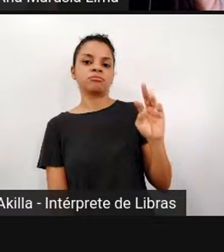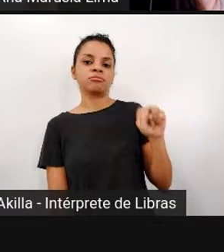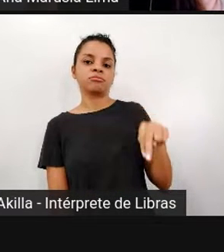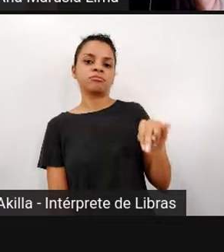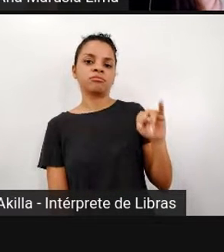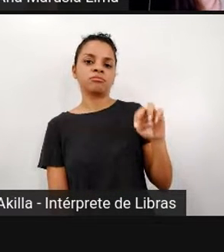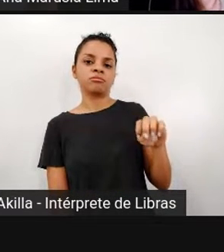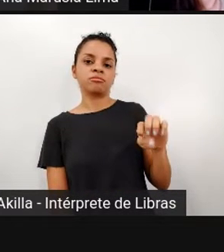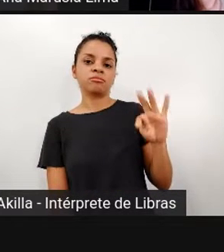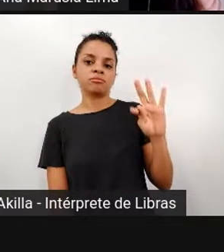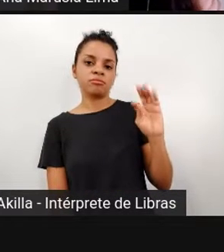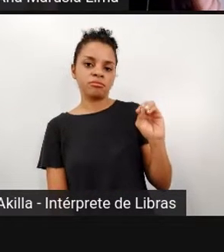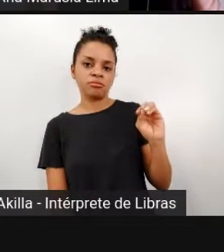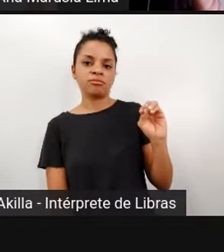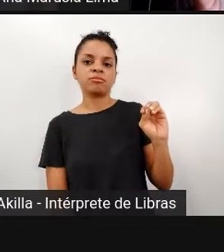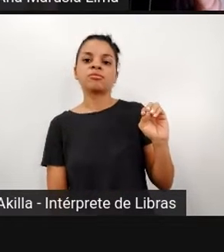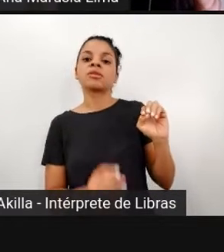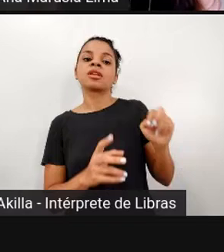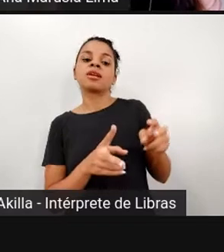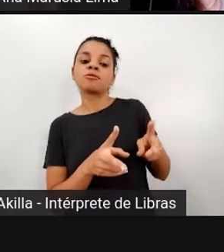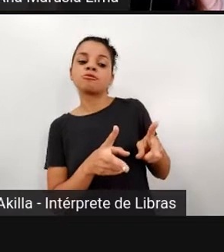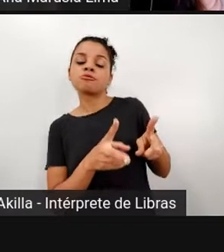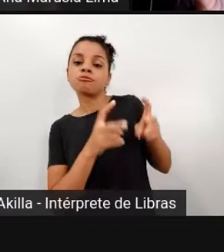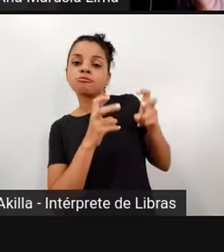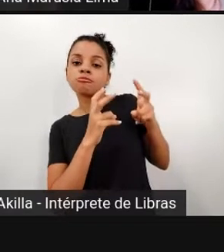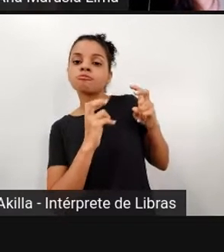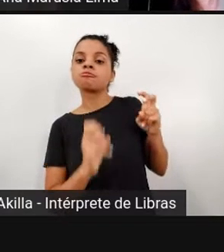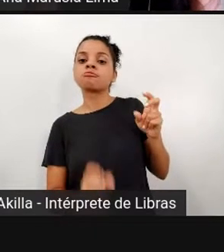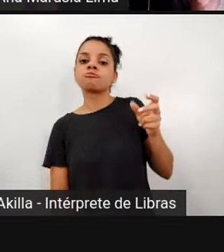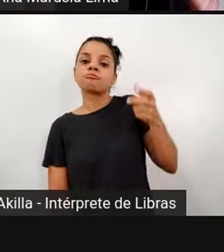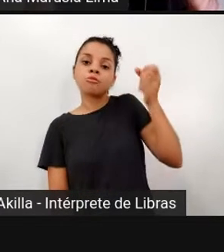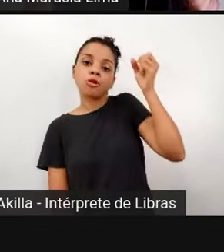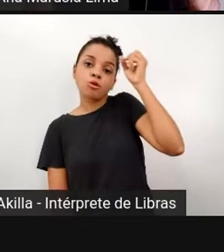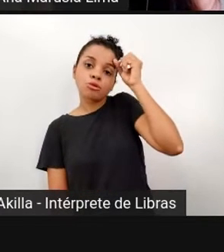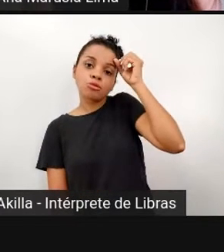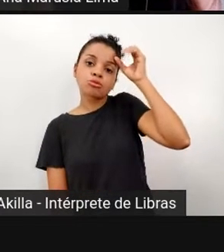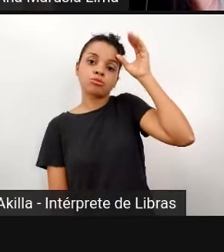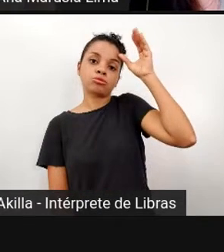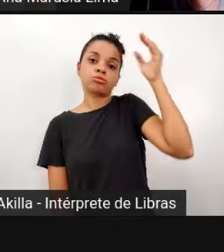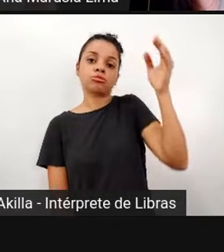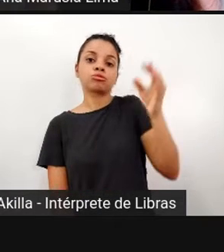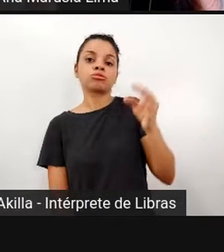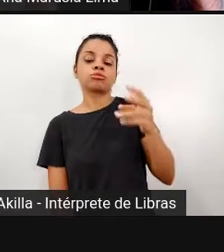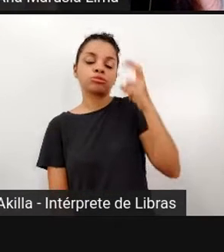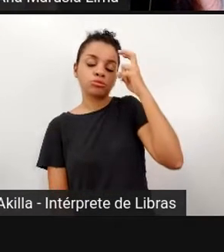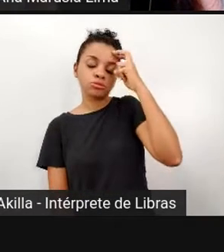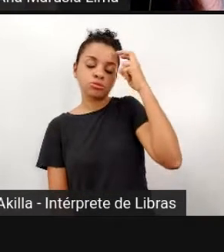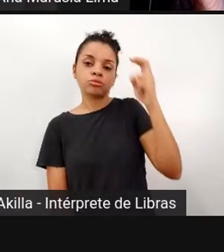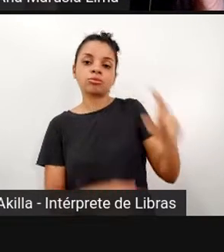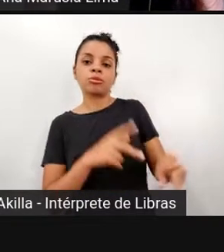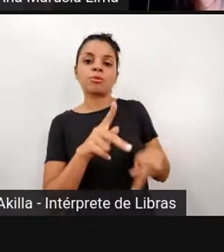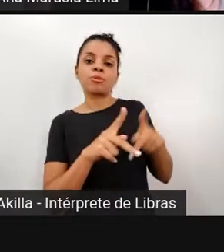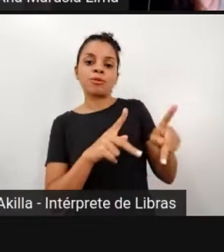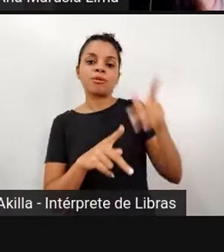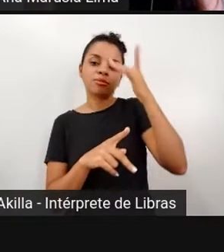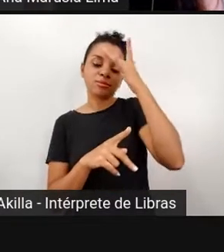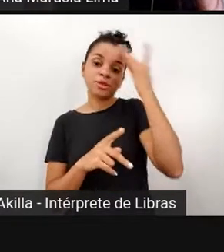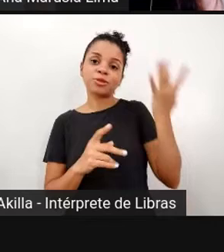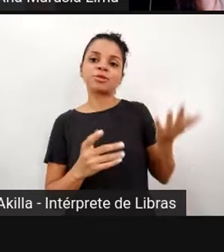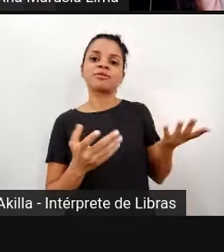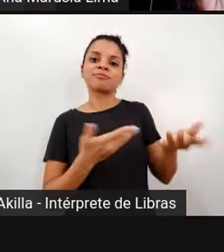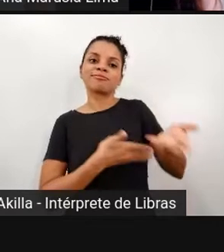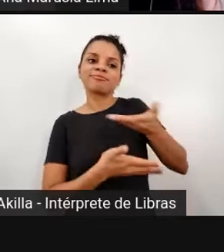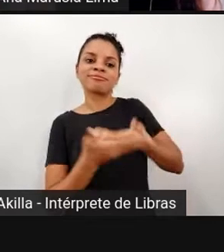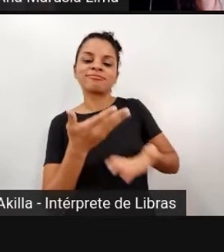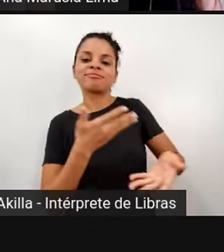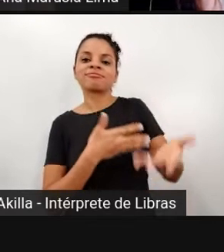permitiria pluralidade de vozes em linguagem acessível, e assim as pessoas se sentiriam muito mais motivadas a interagir, liberando,